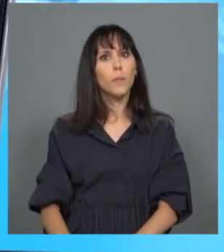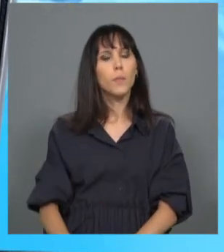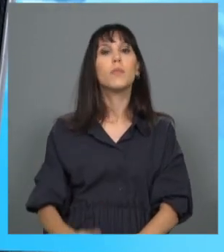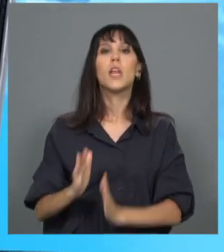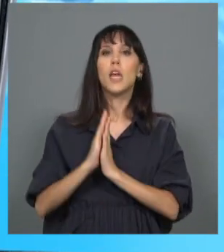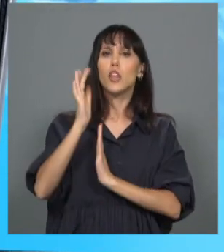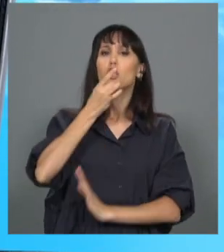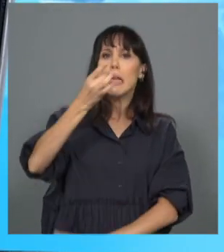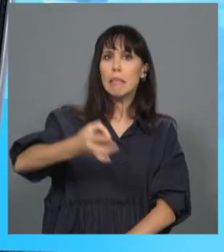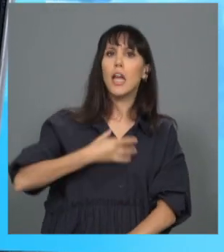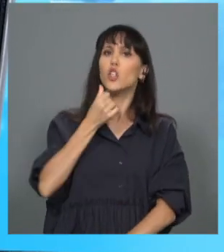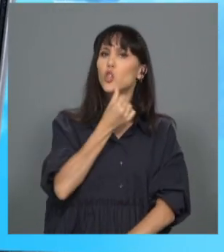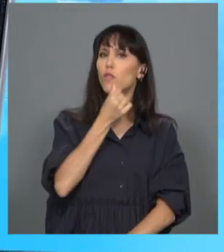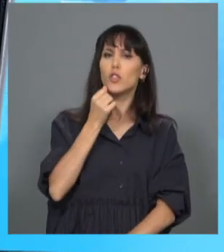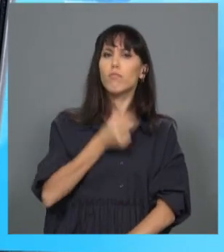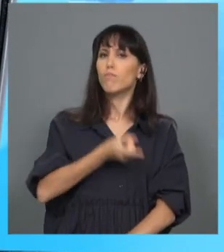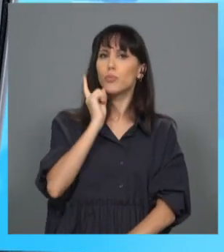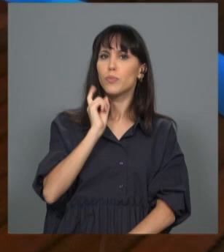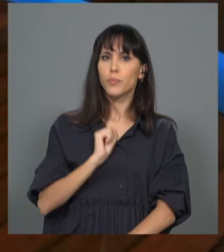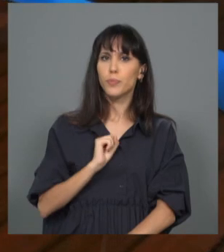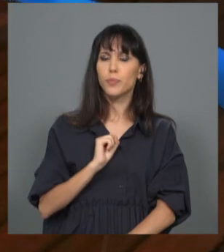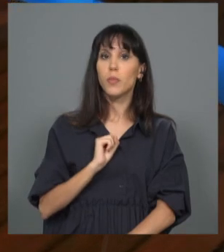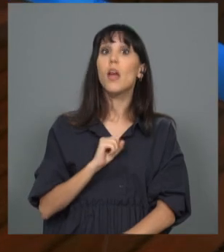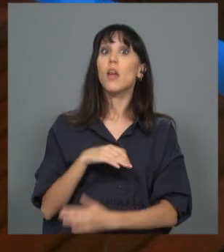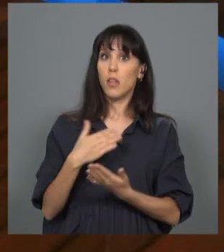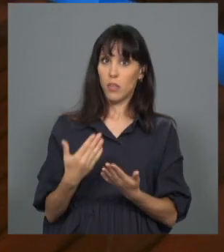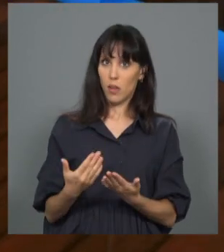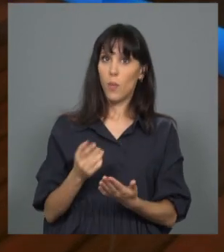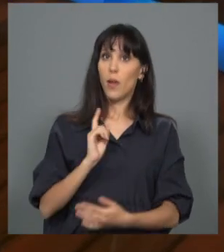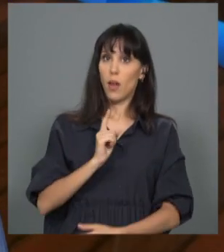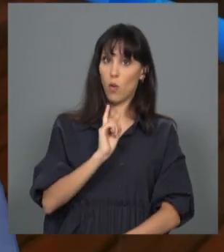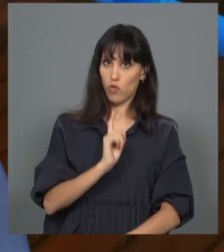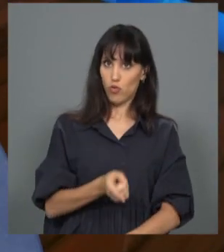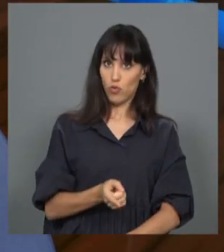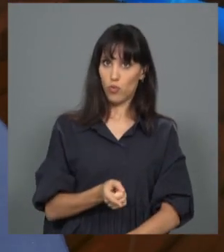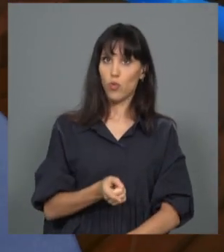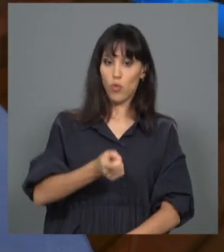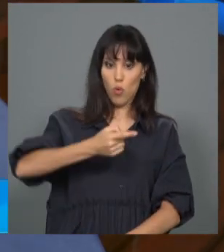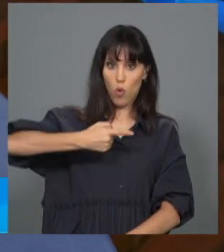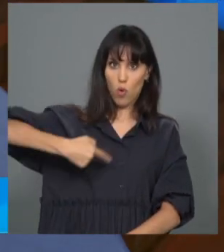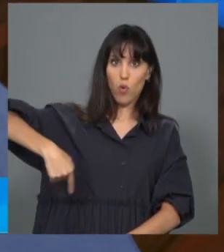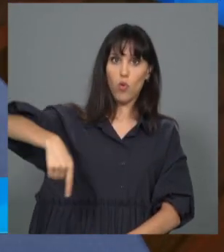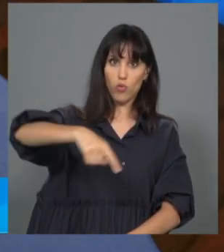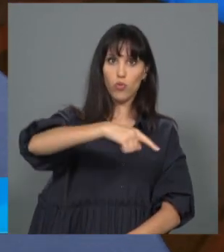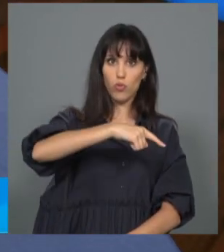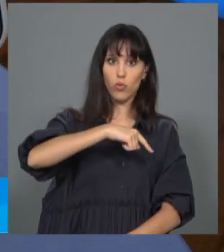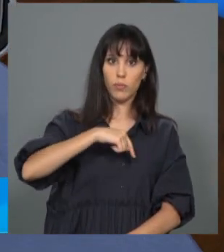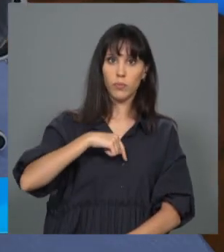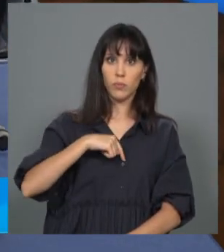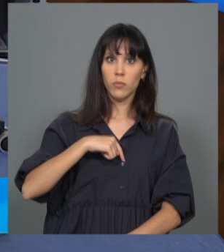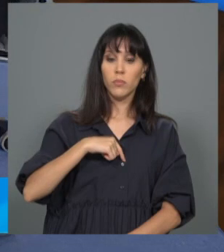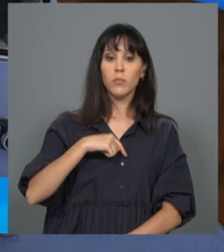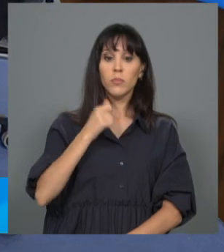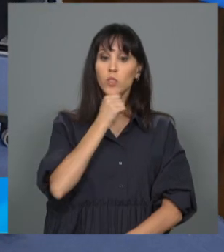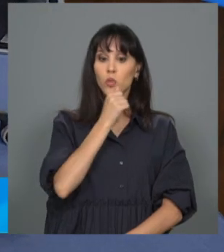não permite o sofrimento. Portanto, trata-se de que nós, sim, peguemos no